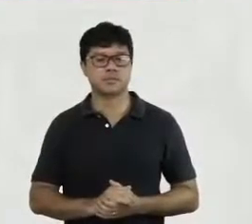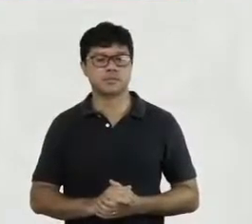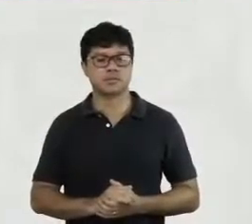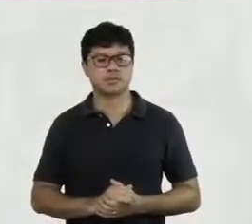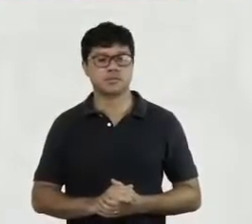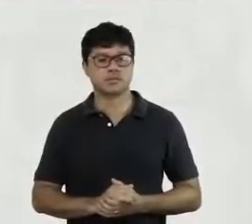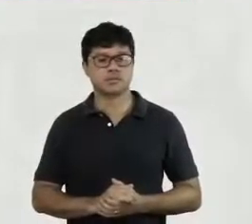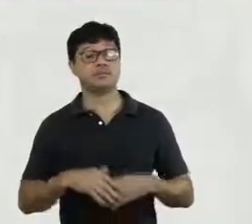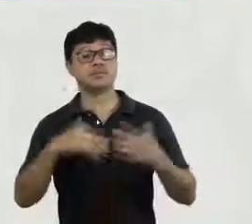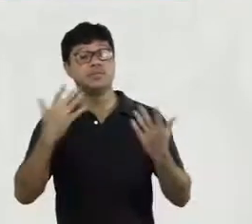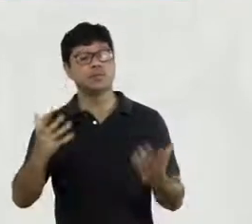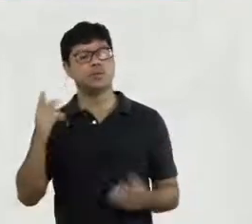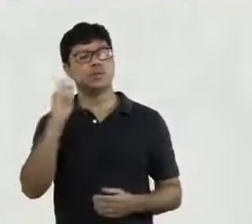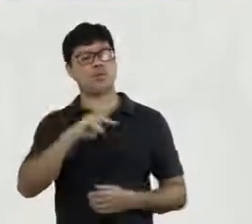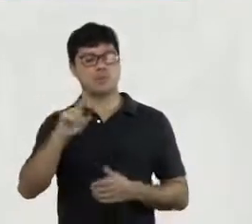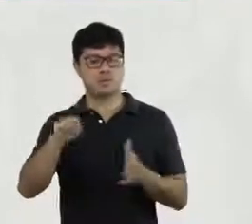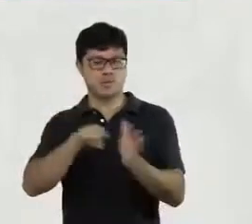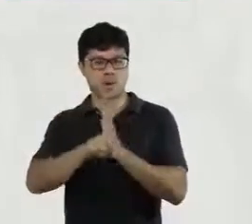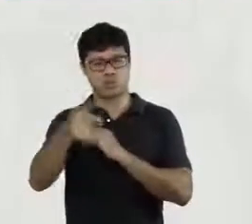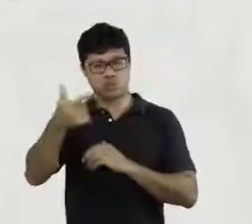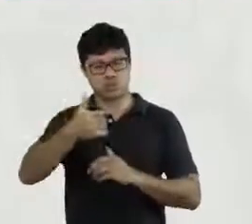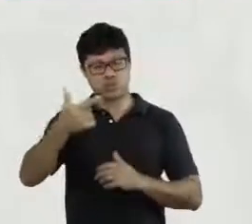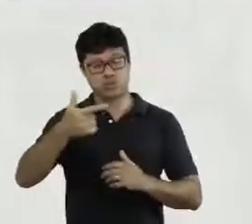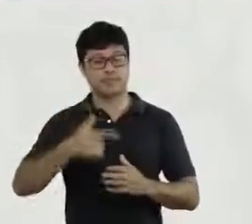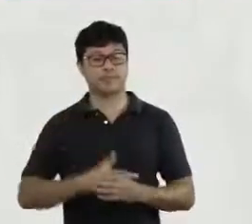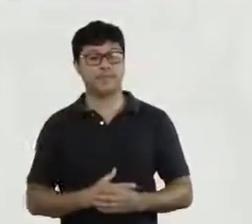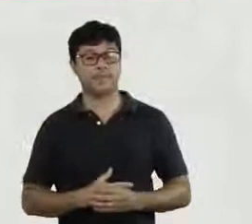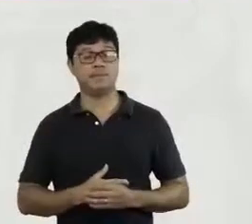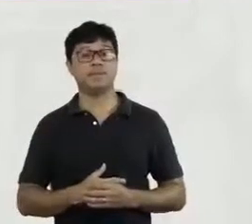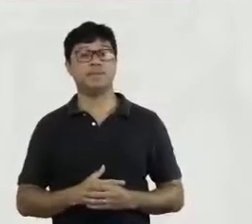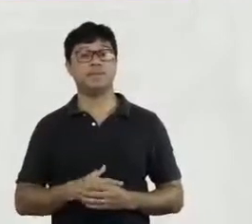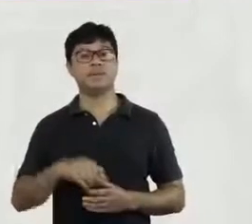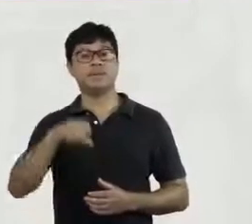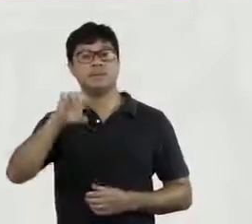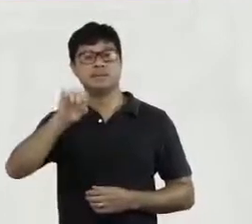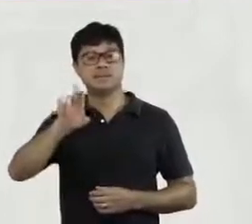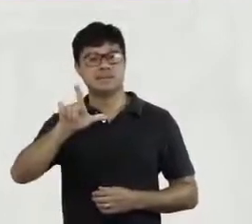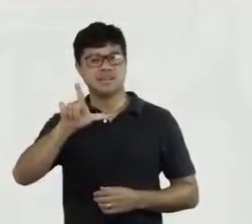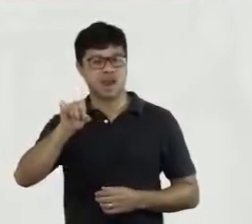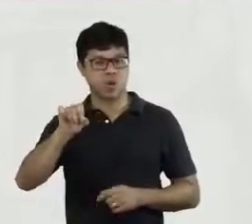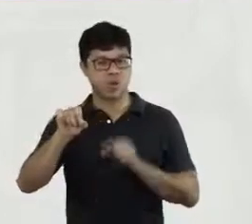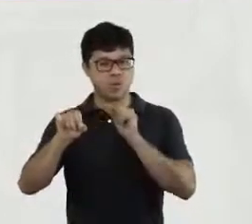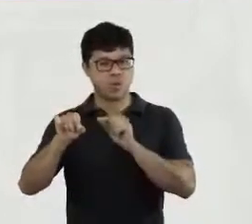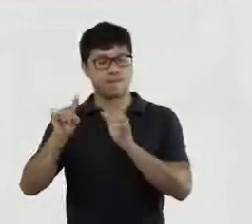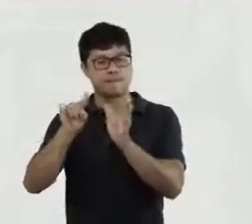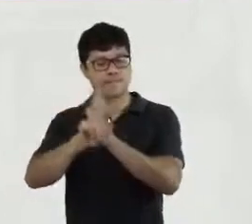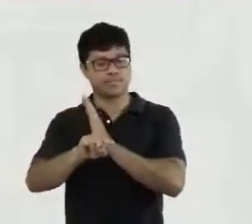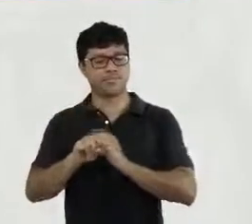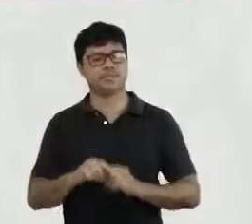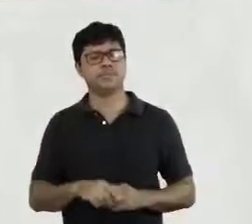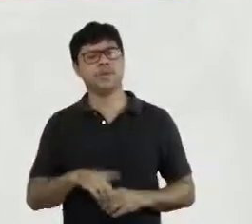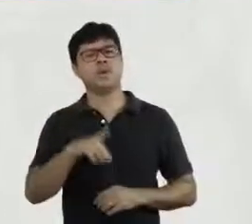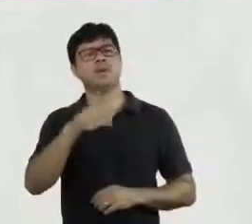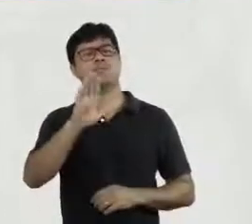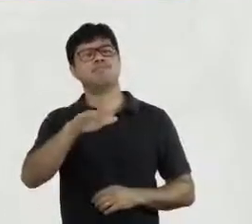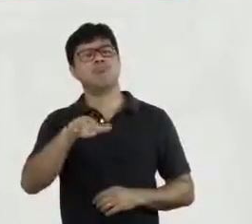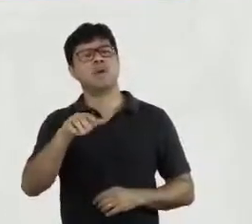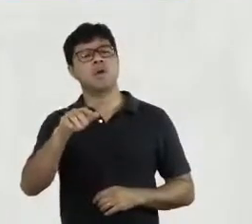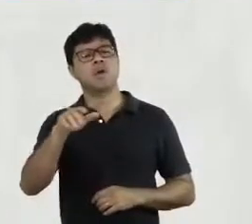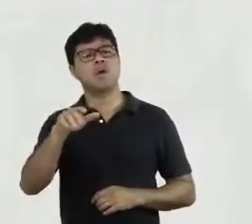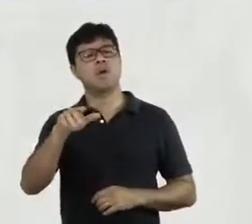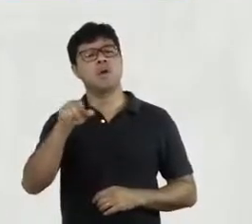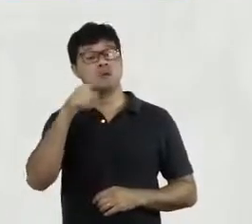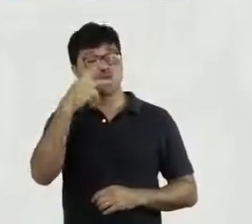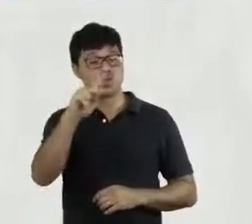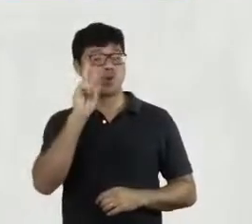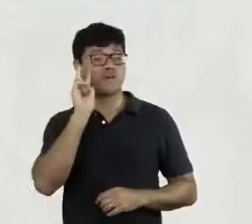Então, professor Eduardo, próxima pergunta, então, que é de Saulo Adame. Doutor Eduardo Alentejo, na